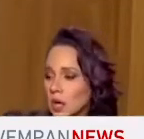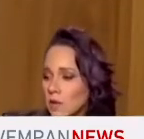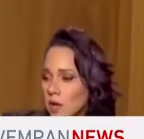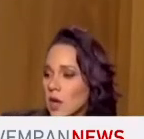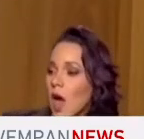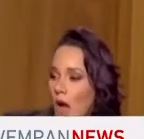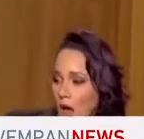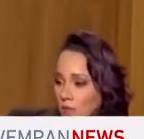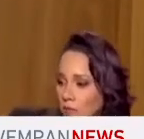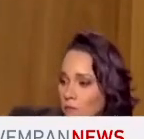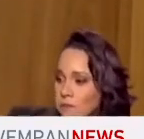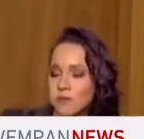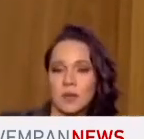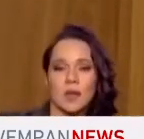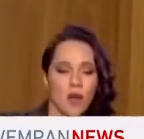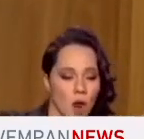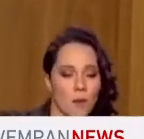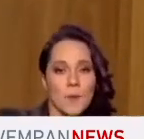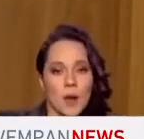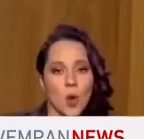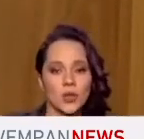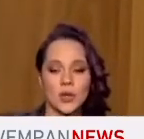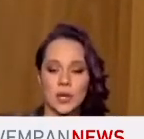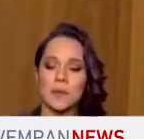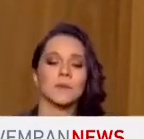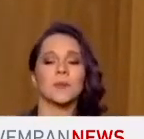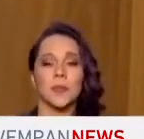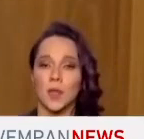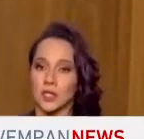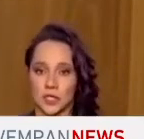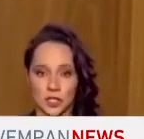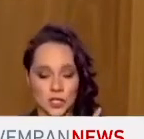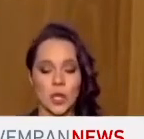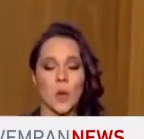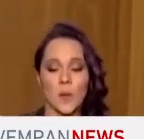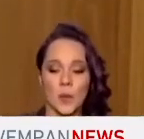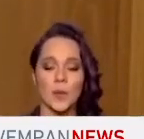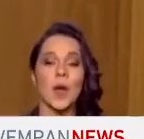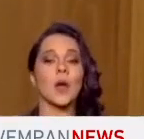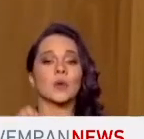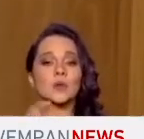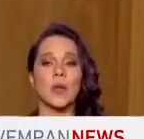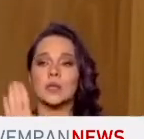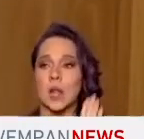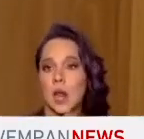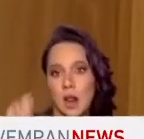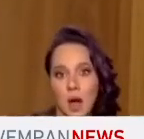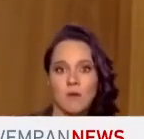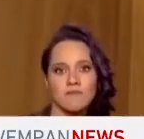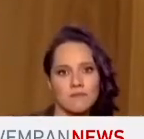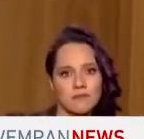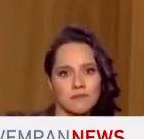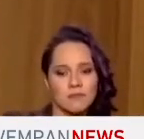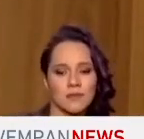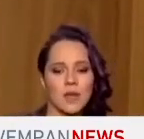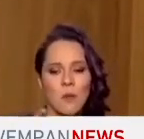à CPI seria inútil, porque ele já depôs à Polícia Federal por mais de 10 horas sobre todos os temas investigados pela